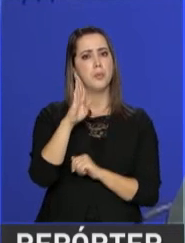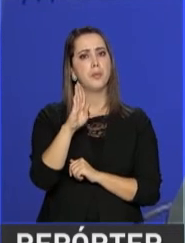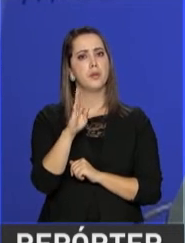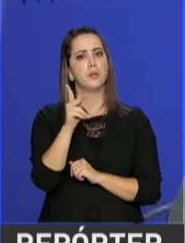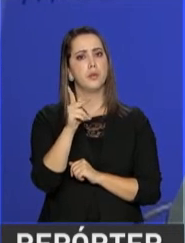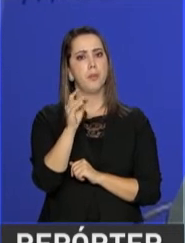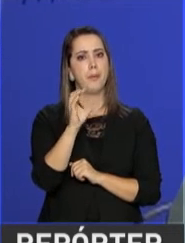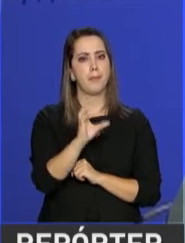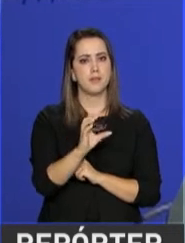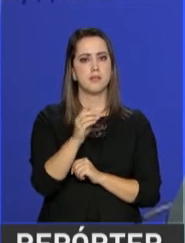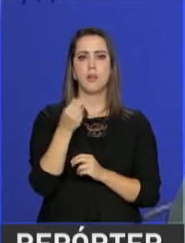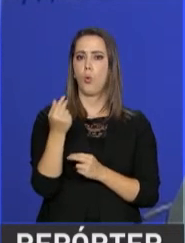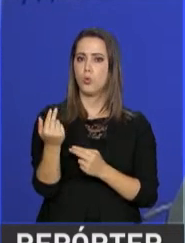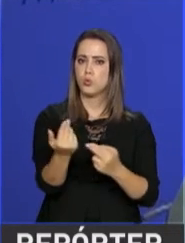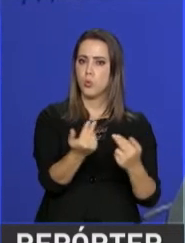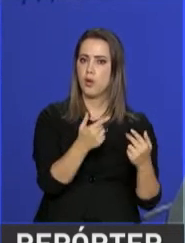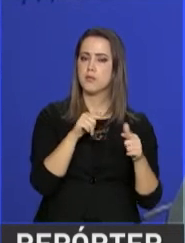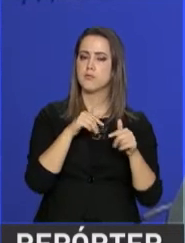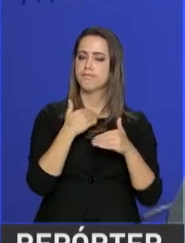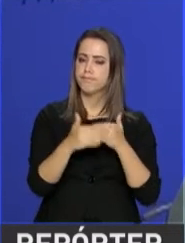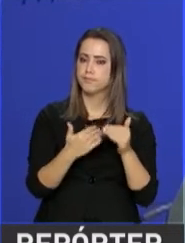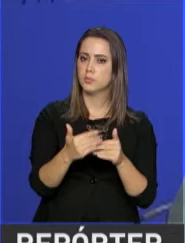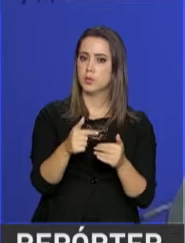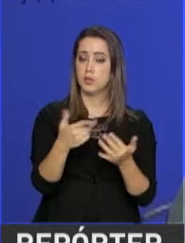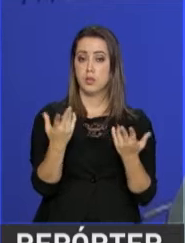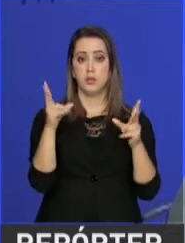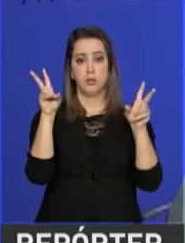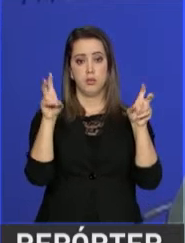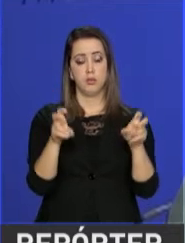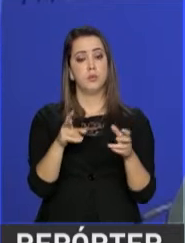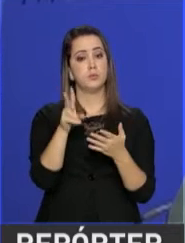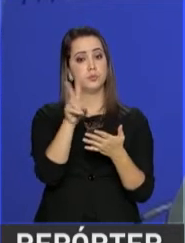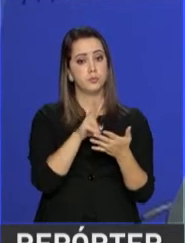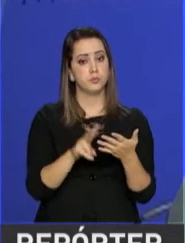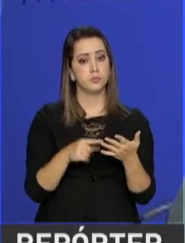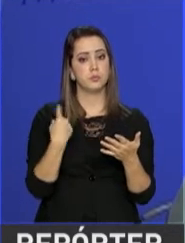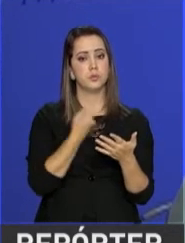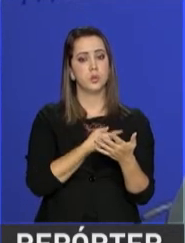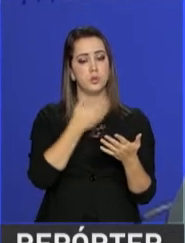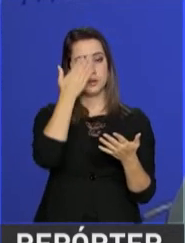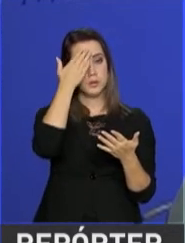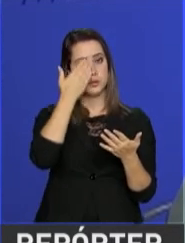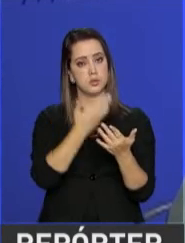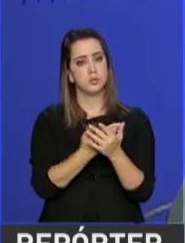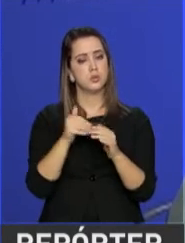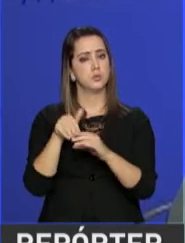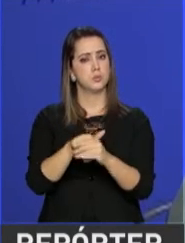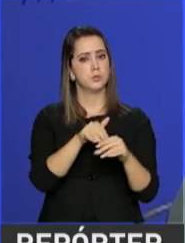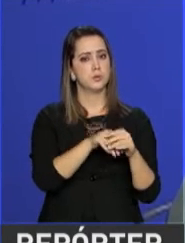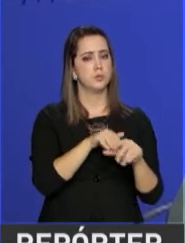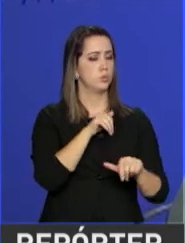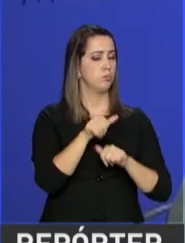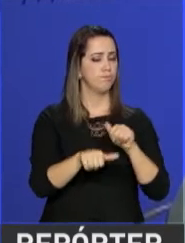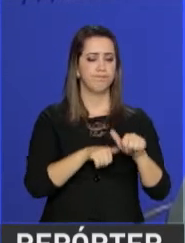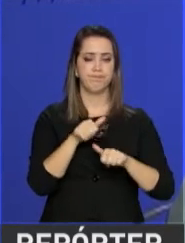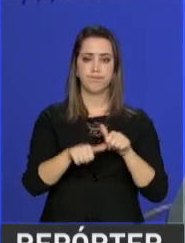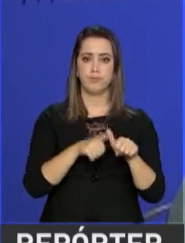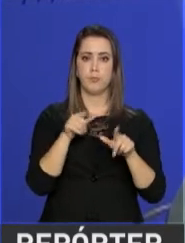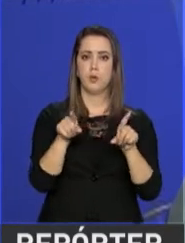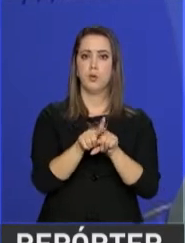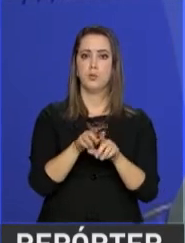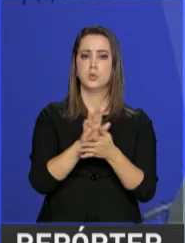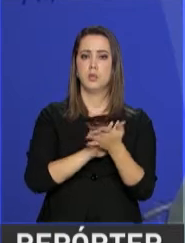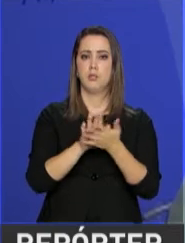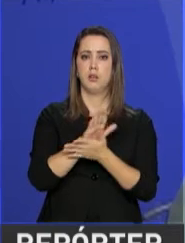não sofresse nenhum tipo de alteração e o texto que está sendo discutido e que esperamos que vá à votação não altera as atuais regras do benefício